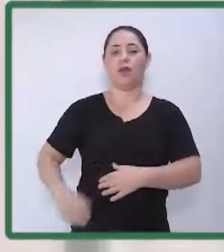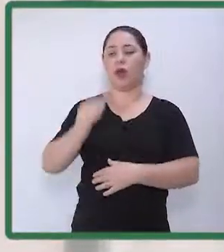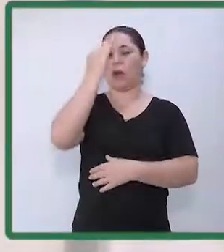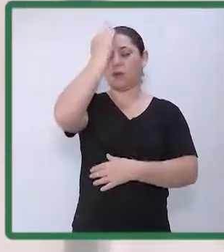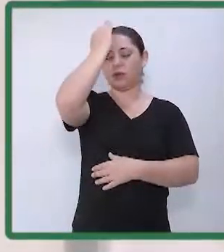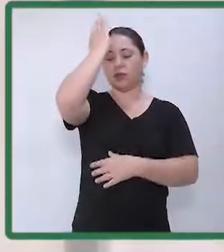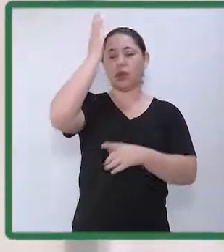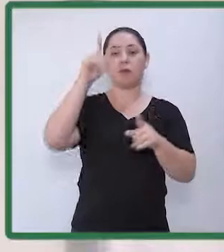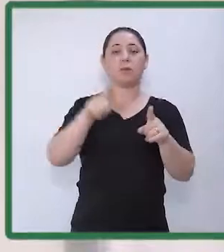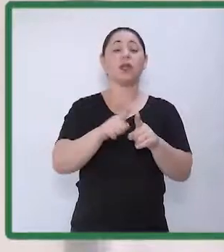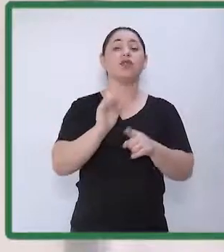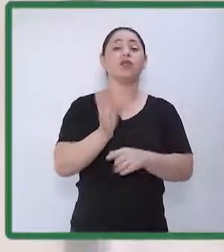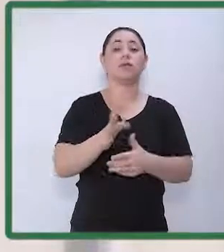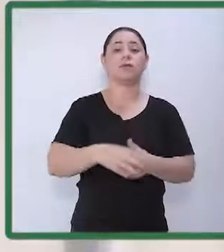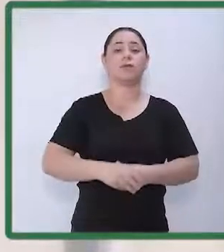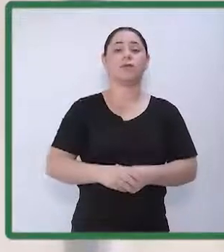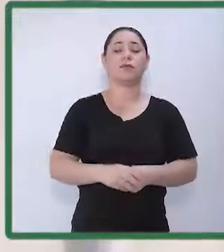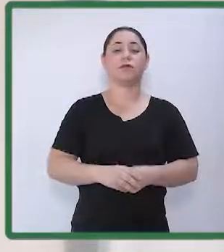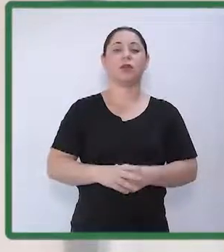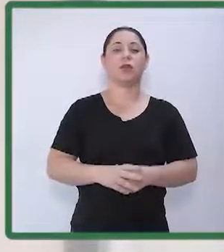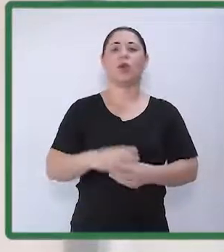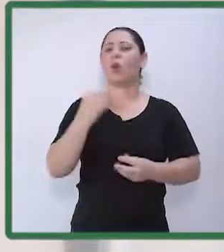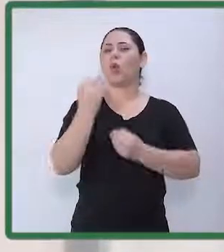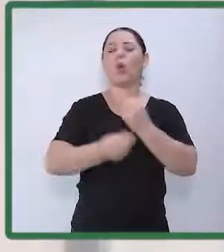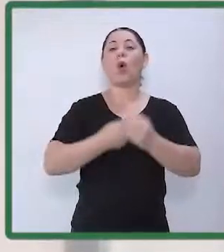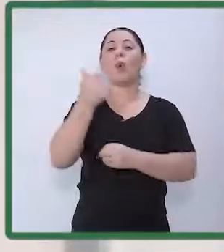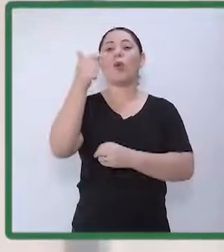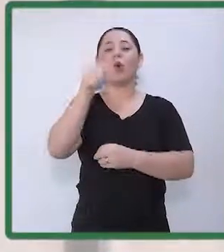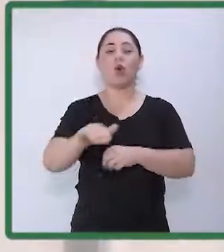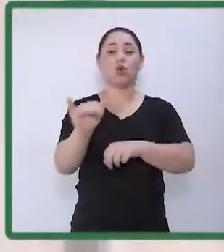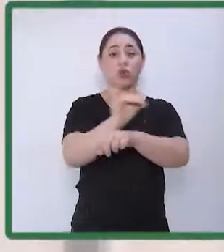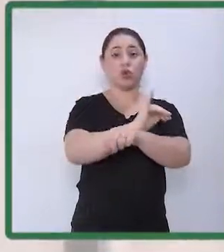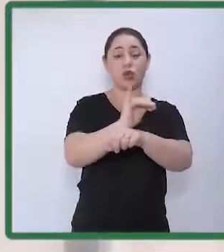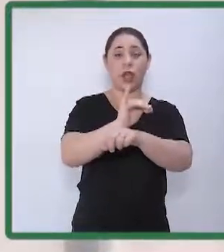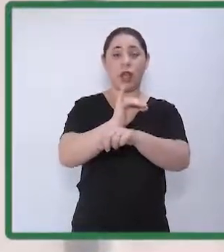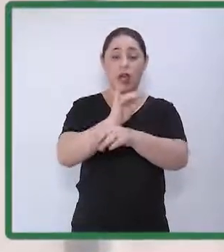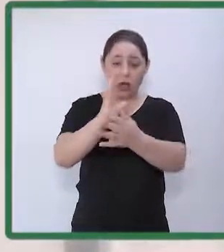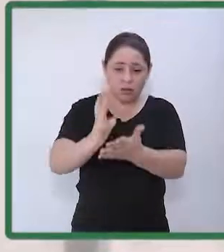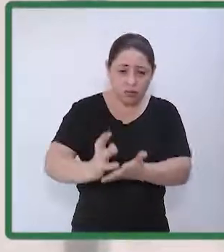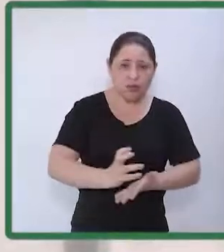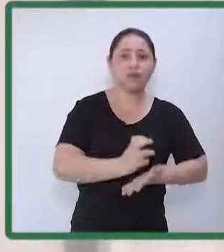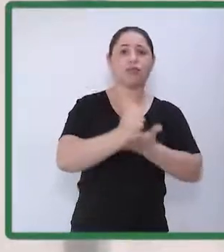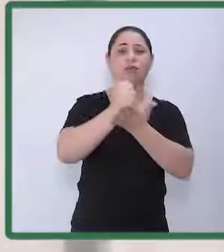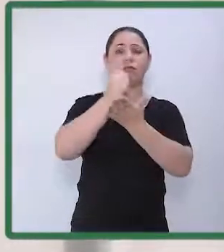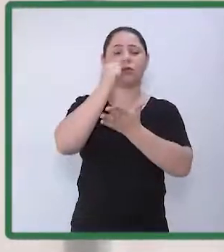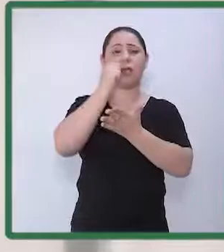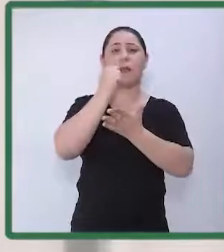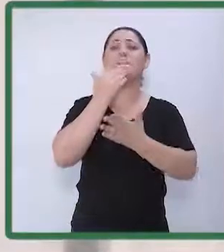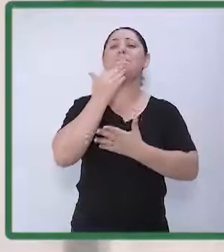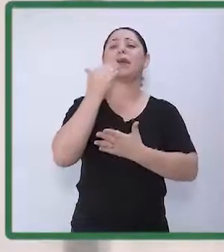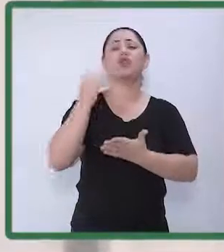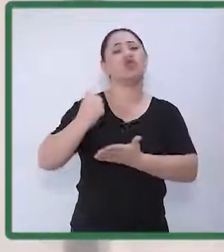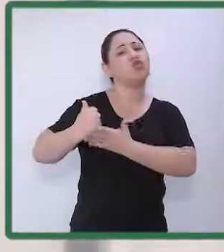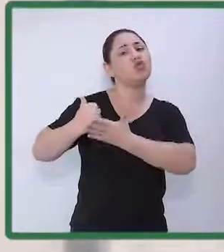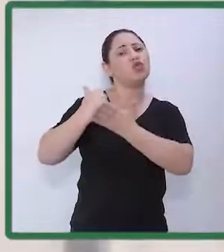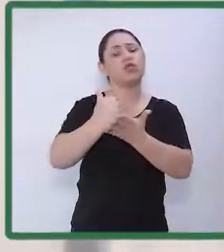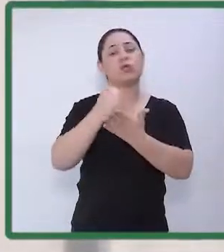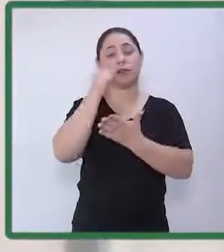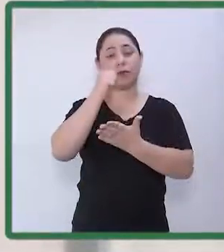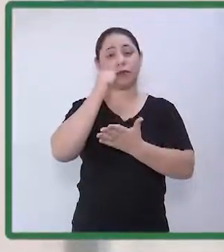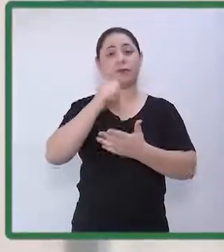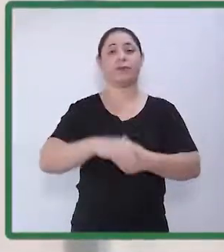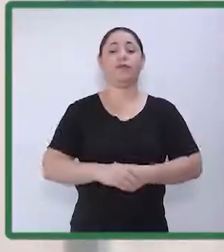nosso governador Reinaldo Azambuja, como mais um instrumento de socorro para as nossas mulheres, de pedido de